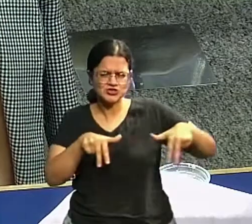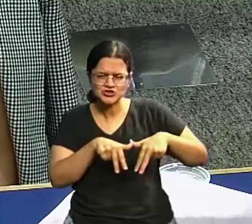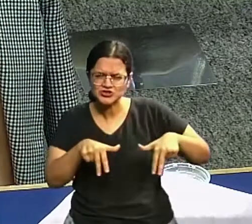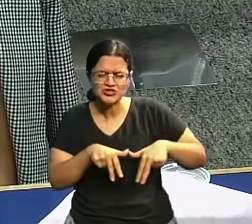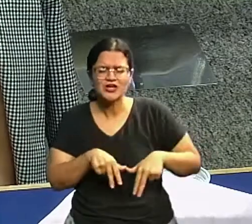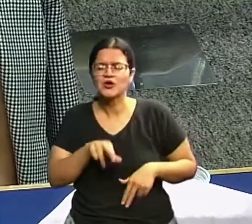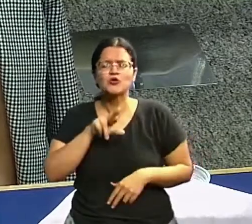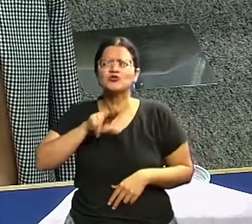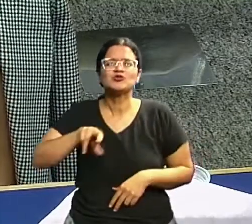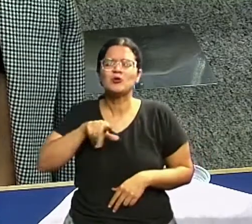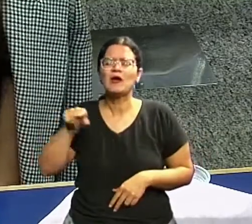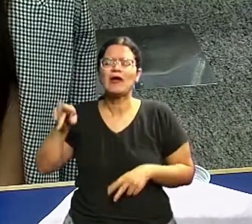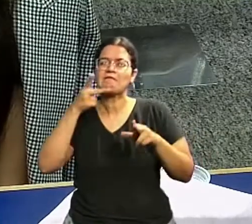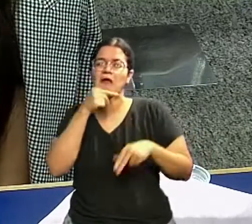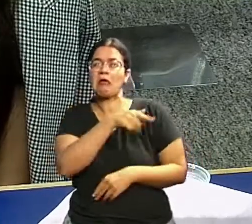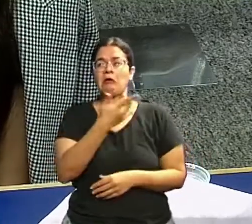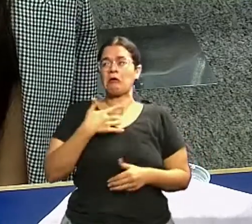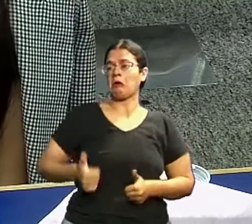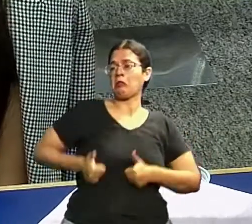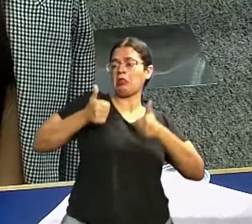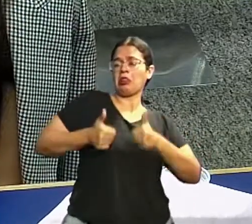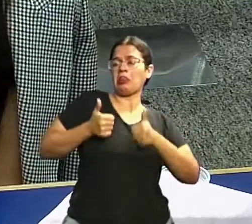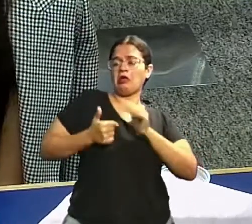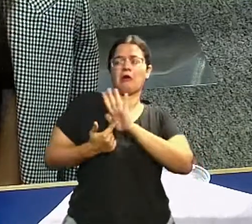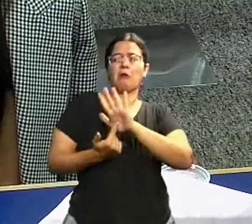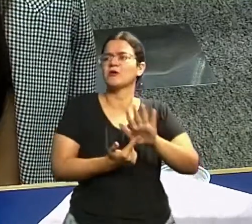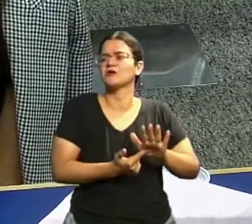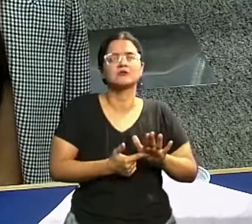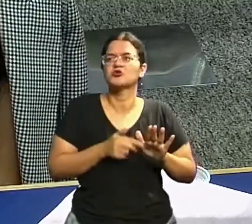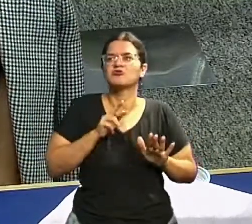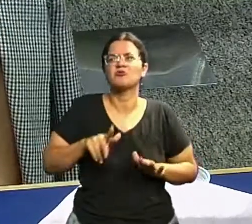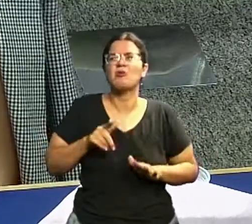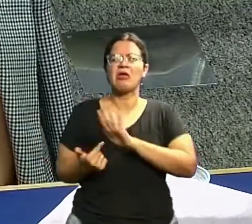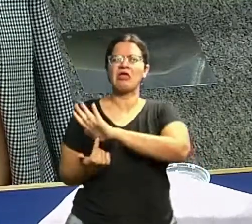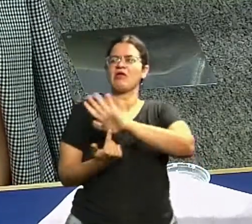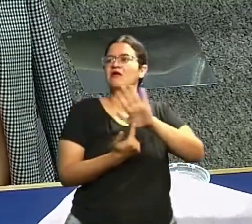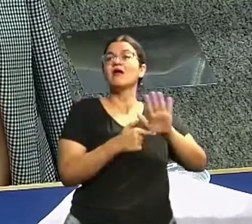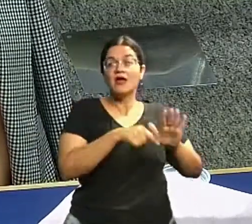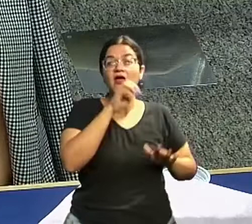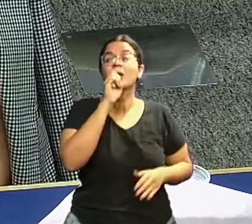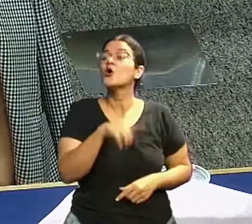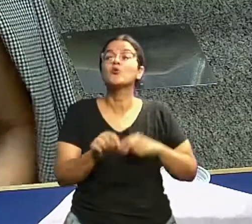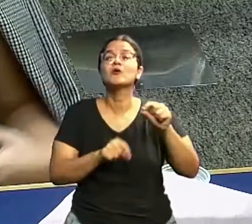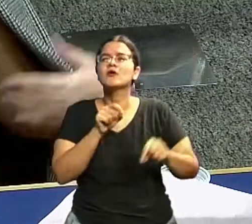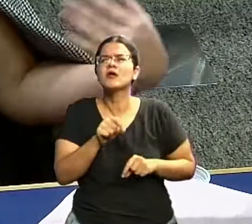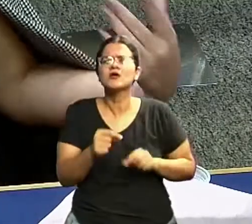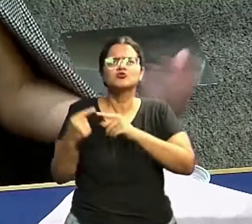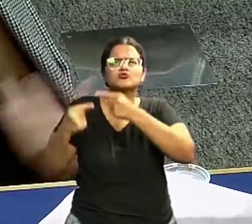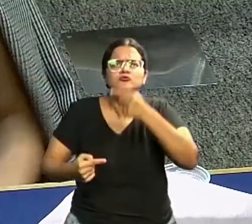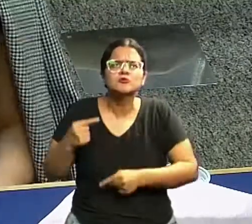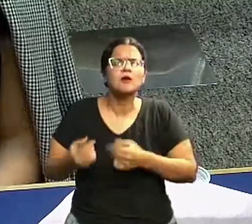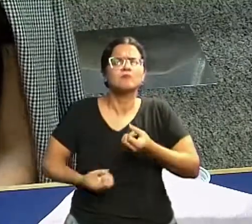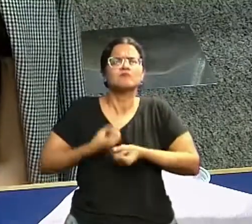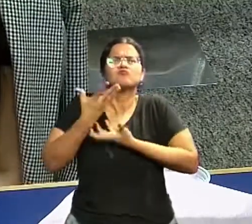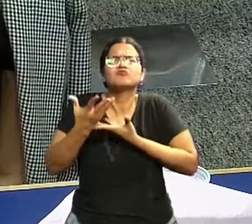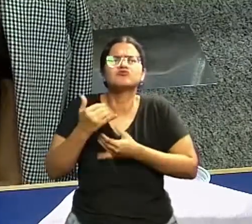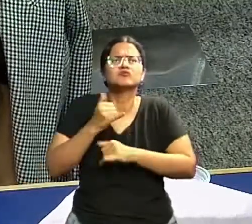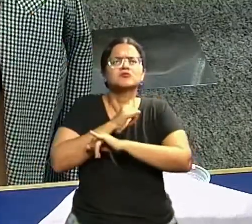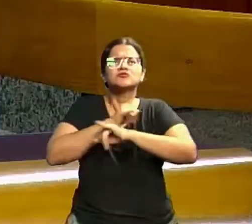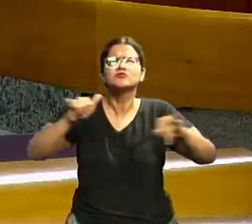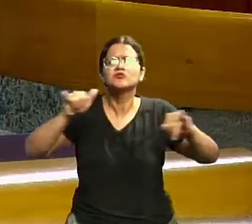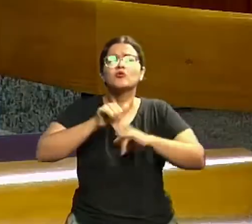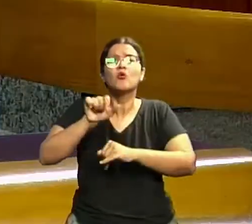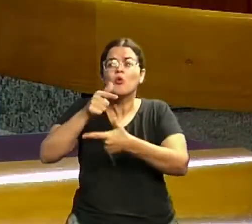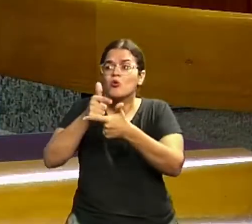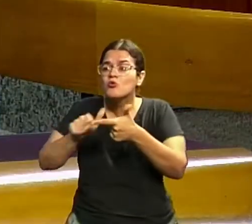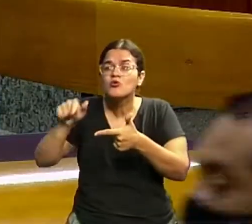aquele presidente insinuou, para aparecer, não era para montar um circo. Na verdade, ali ela estava manifestando